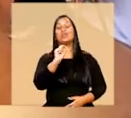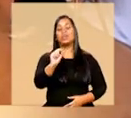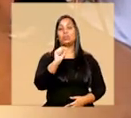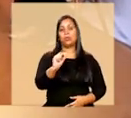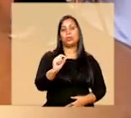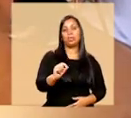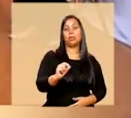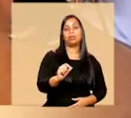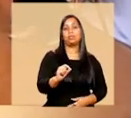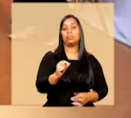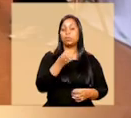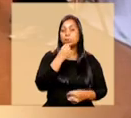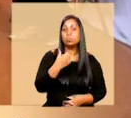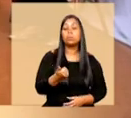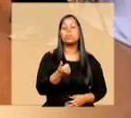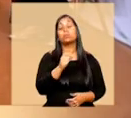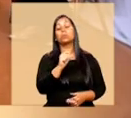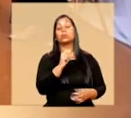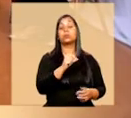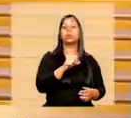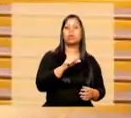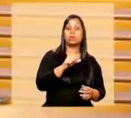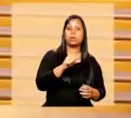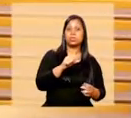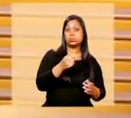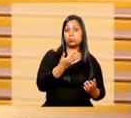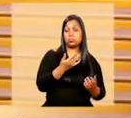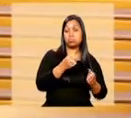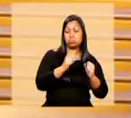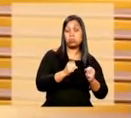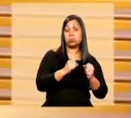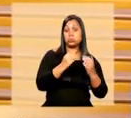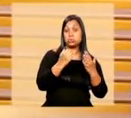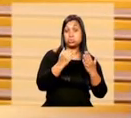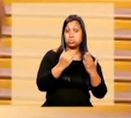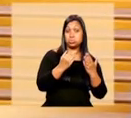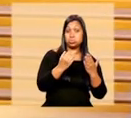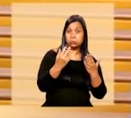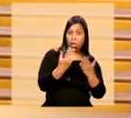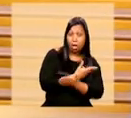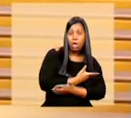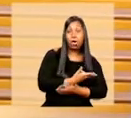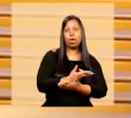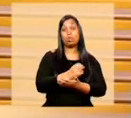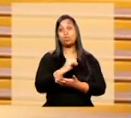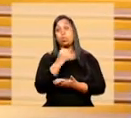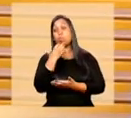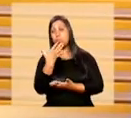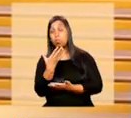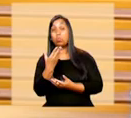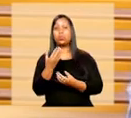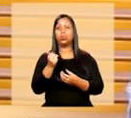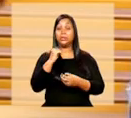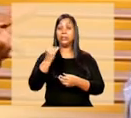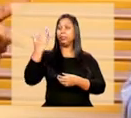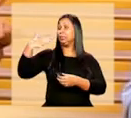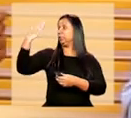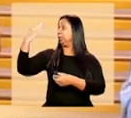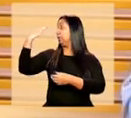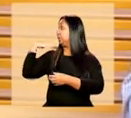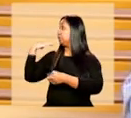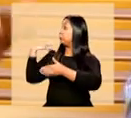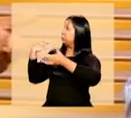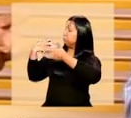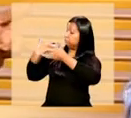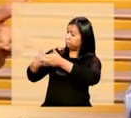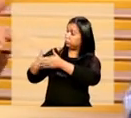desse transplante? Quais os fatores de risco? E, por outro lado, se a gente fizer uma comparação com anos anteriores, no que a gente já avançou, no